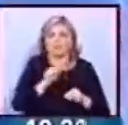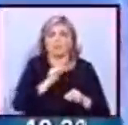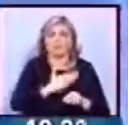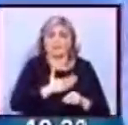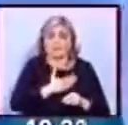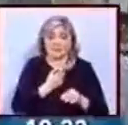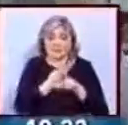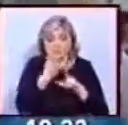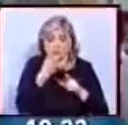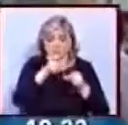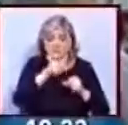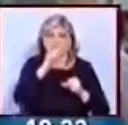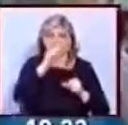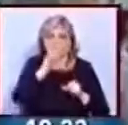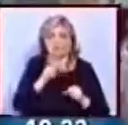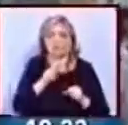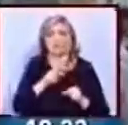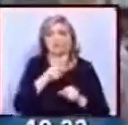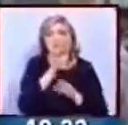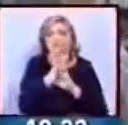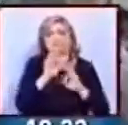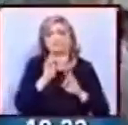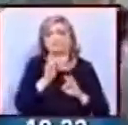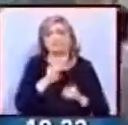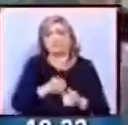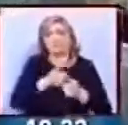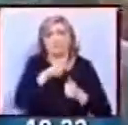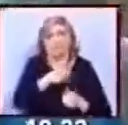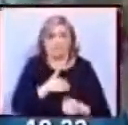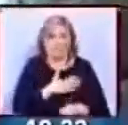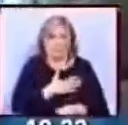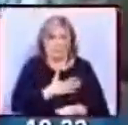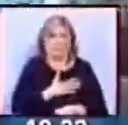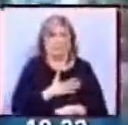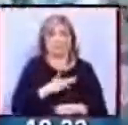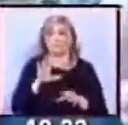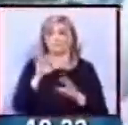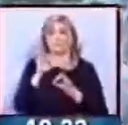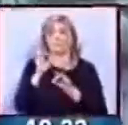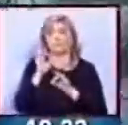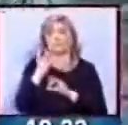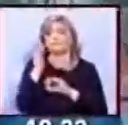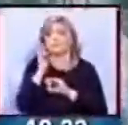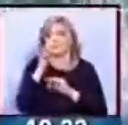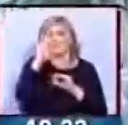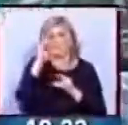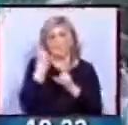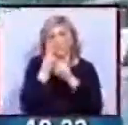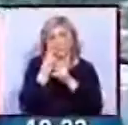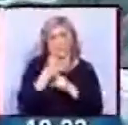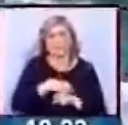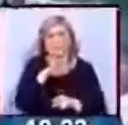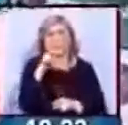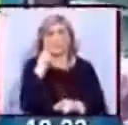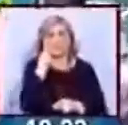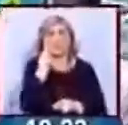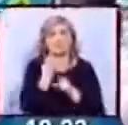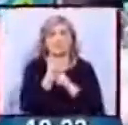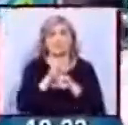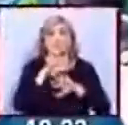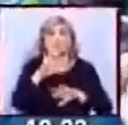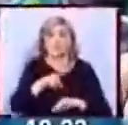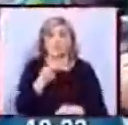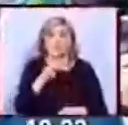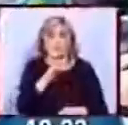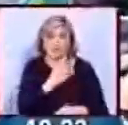enfarte, conseguimos recuperar completamente o coração. Depois de termos visto quais os sintomas a que se deve estar atento para durante um